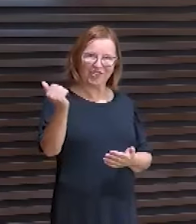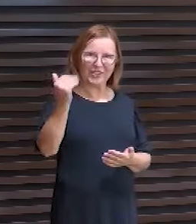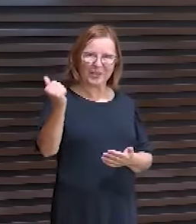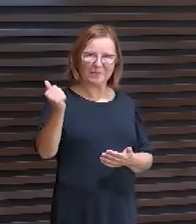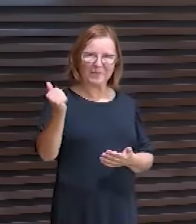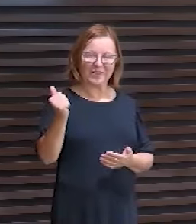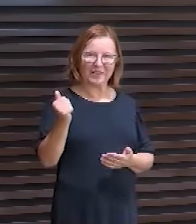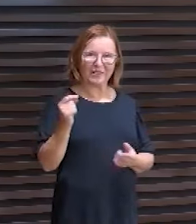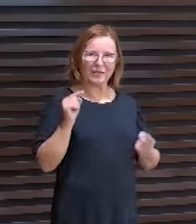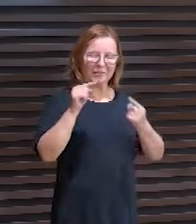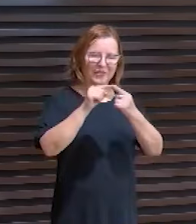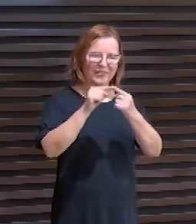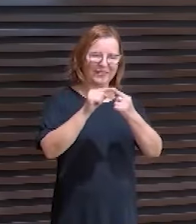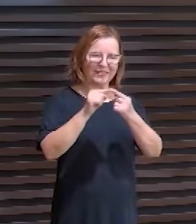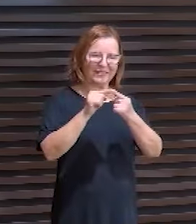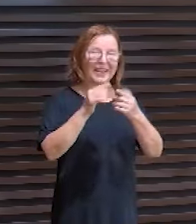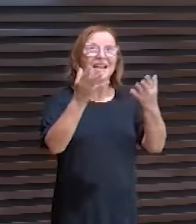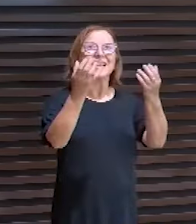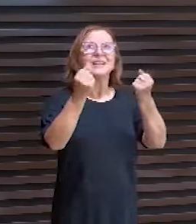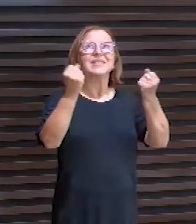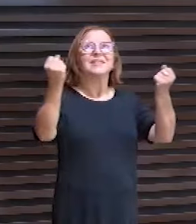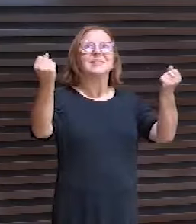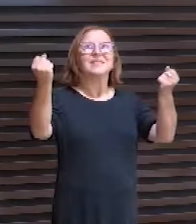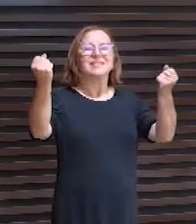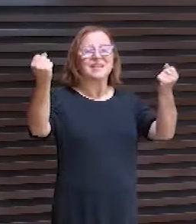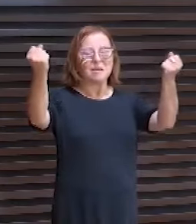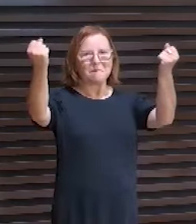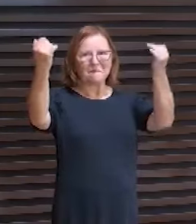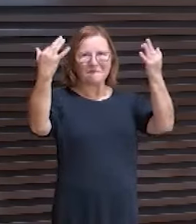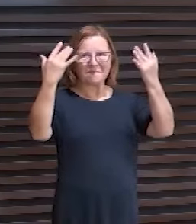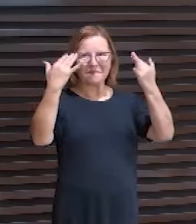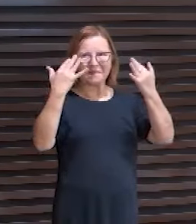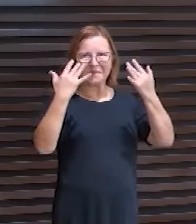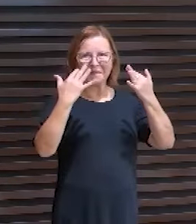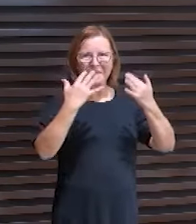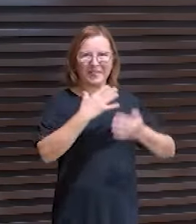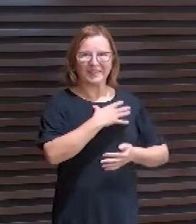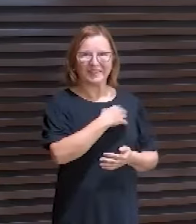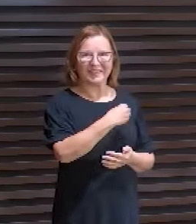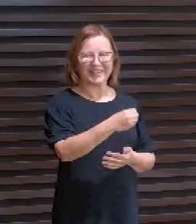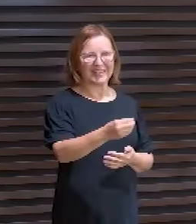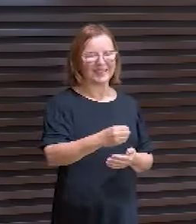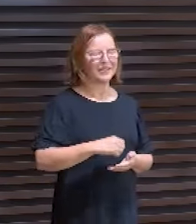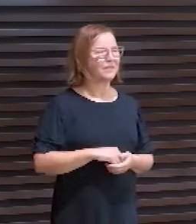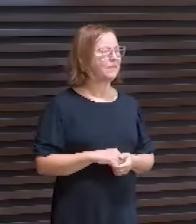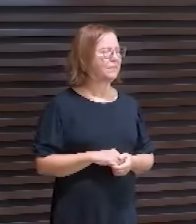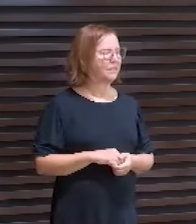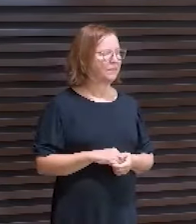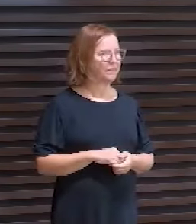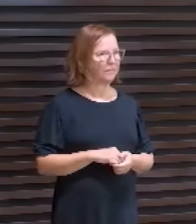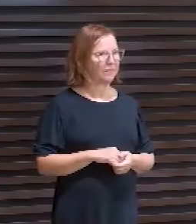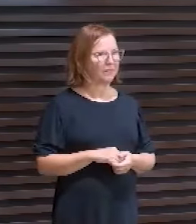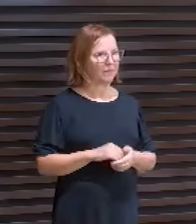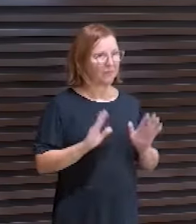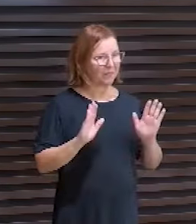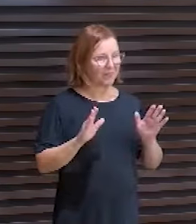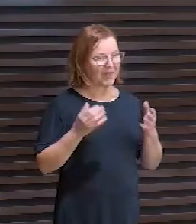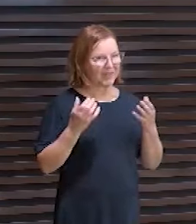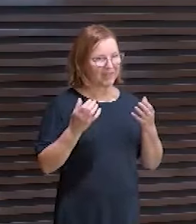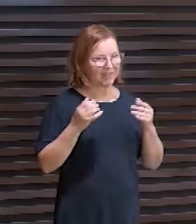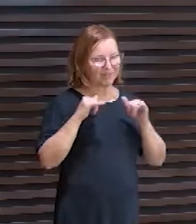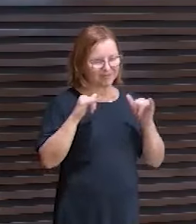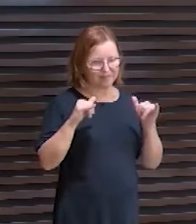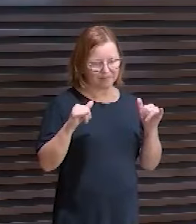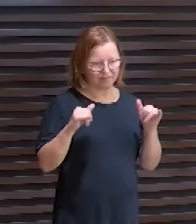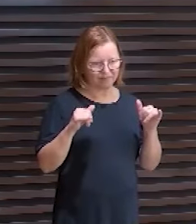fim de receberdes bênção por herança finalmente deixe-me dizer uma coisa não importa o que